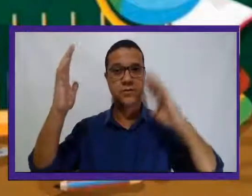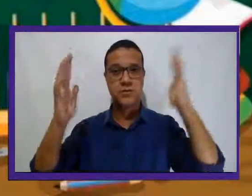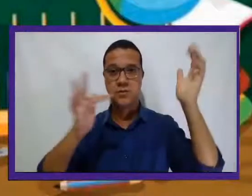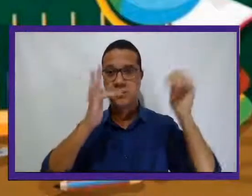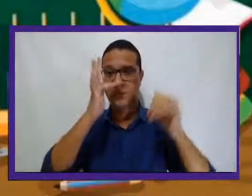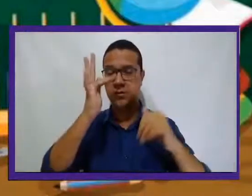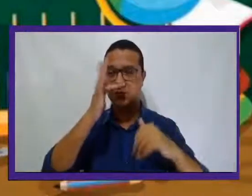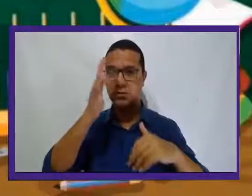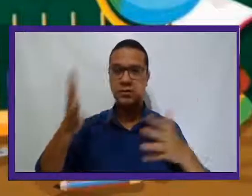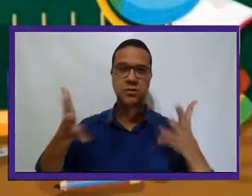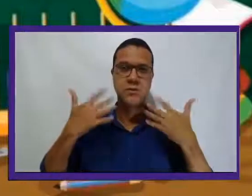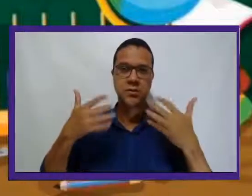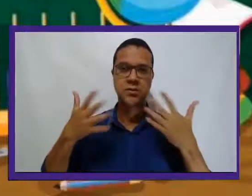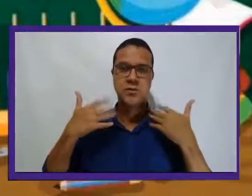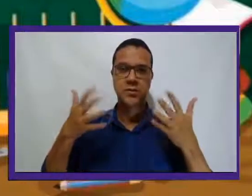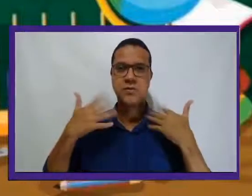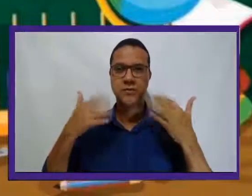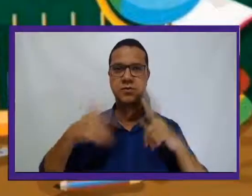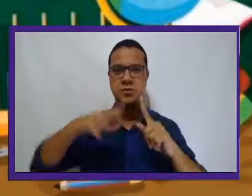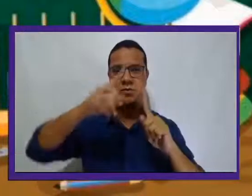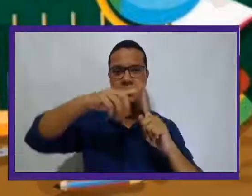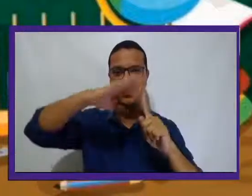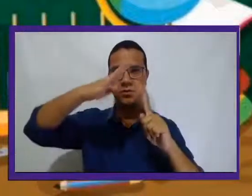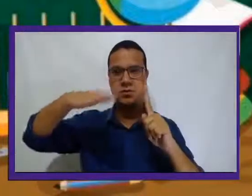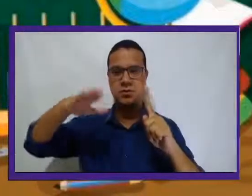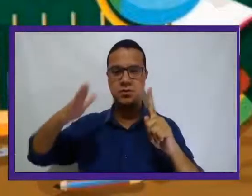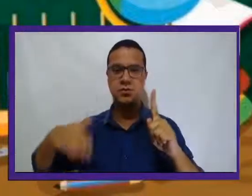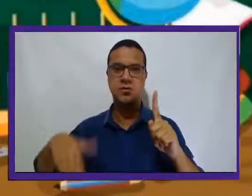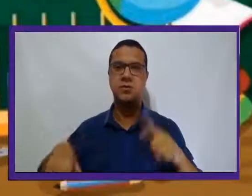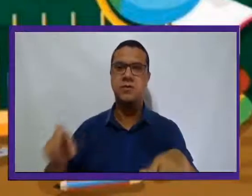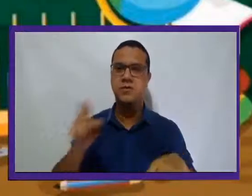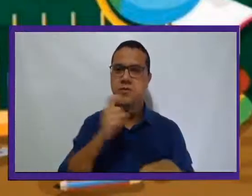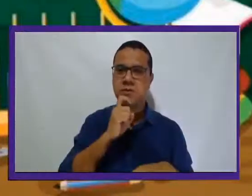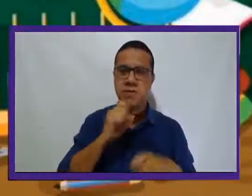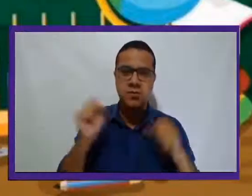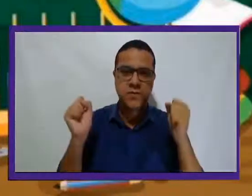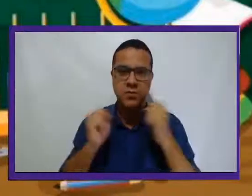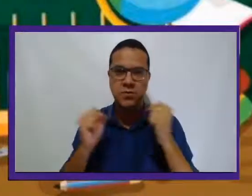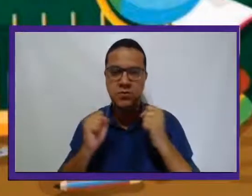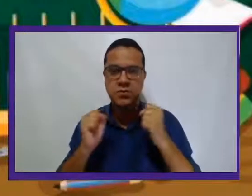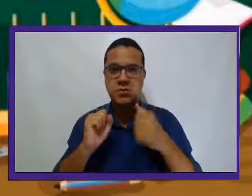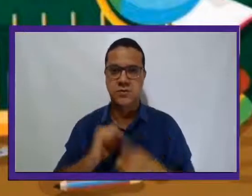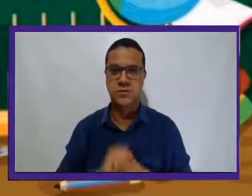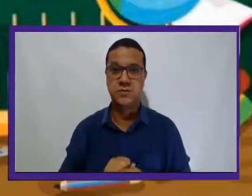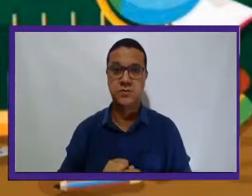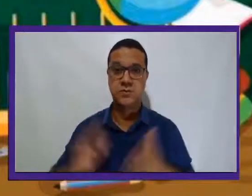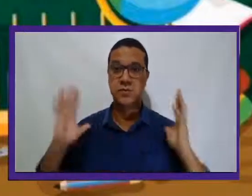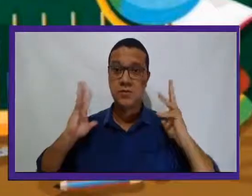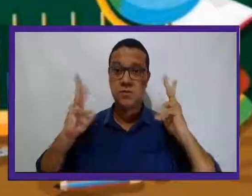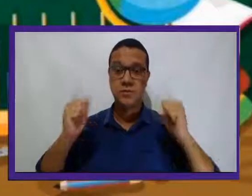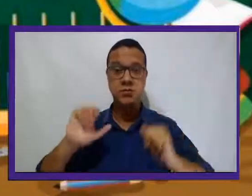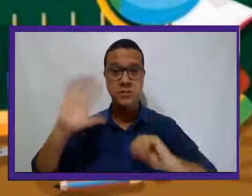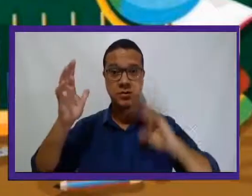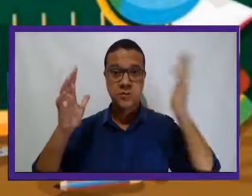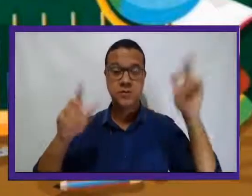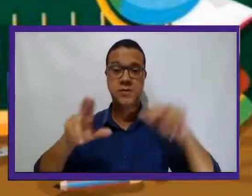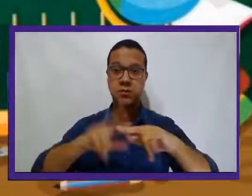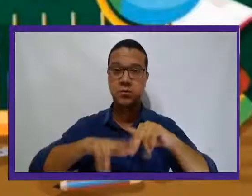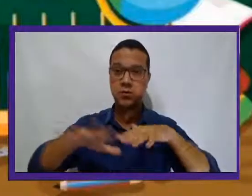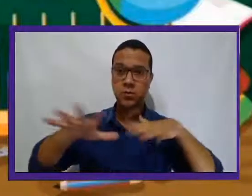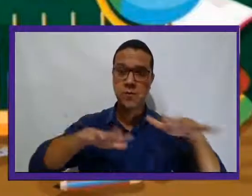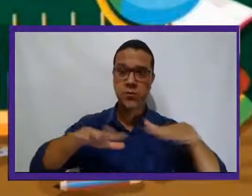são primavera Verão Outono E inverno Todas elas acontecem Por conta desse movimento